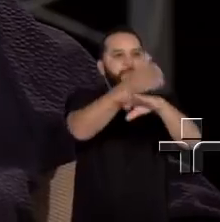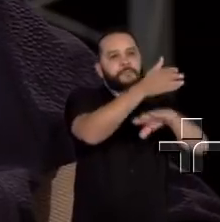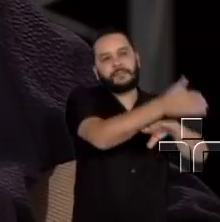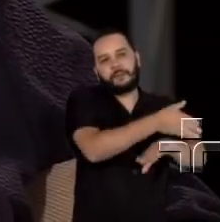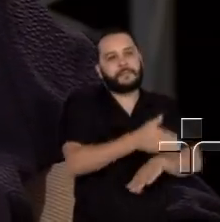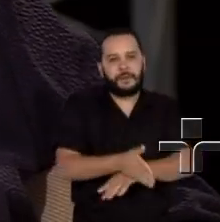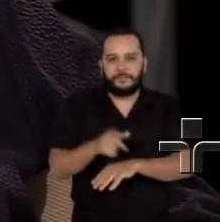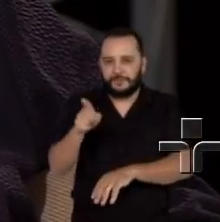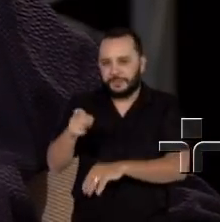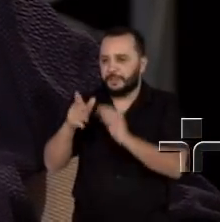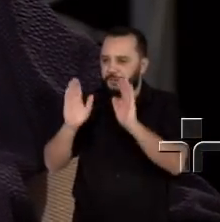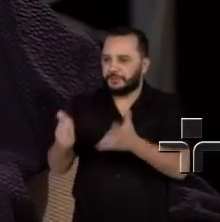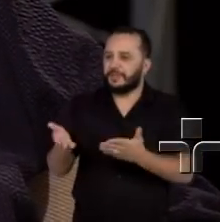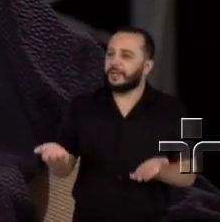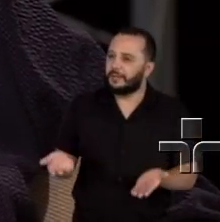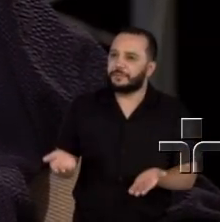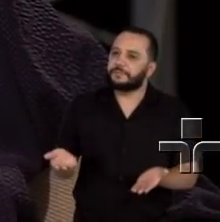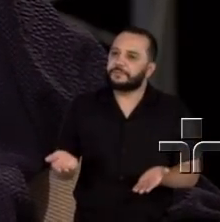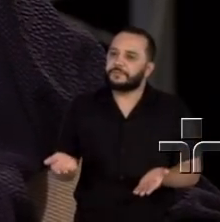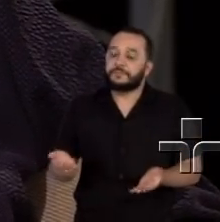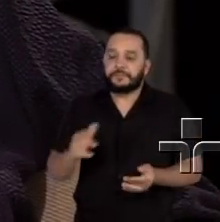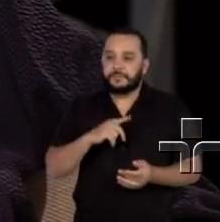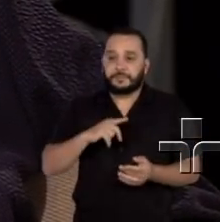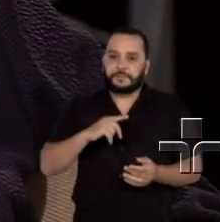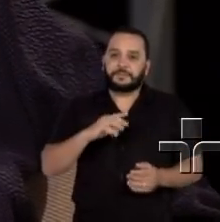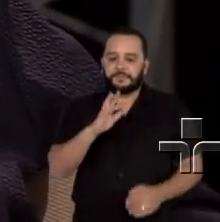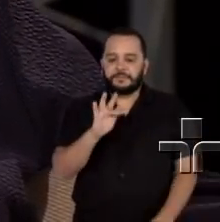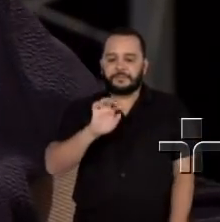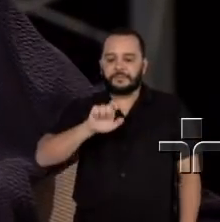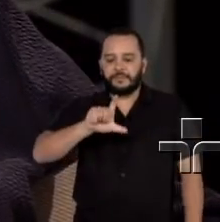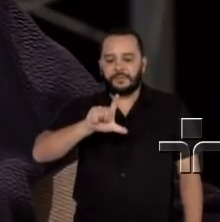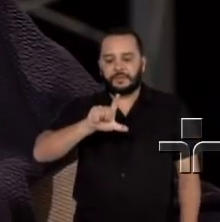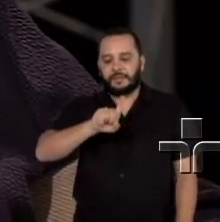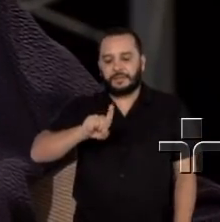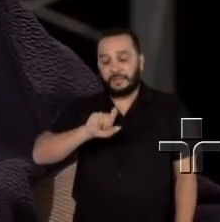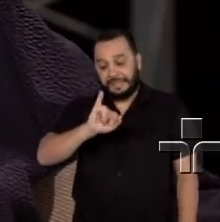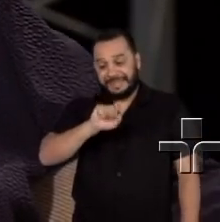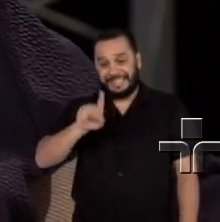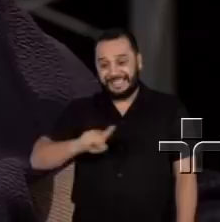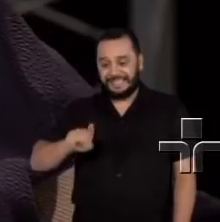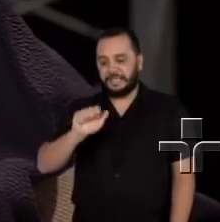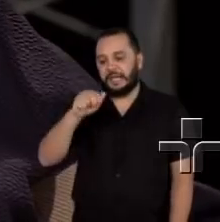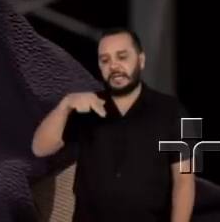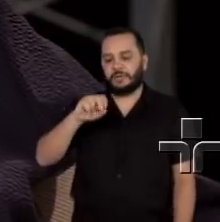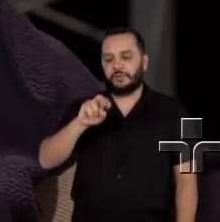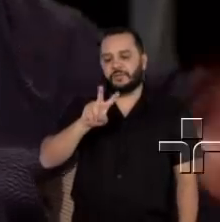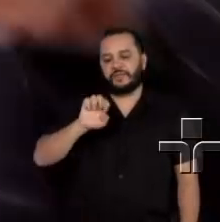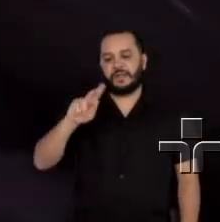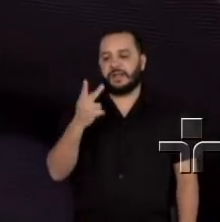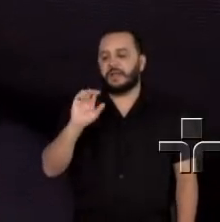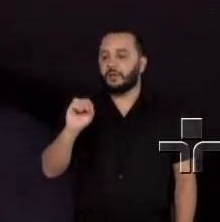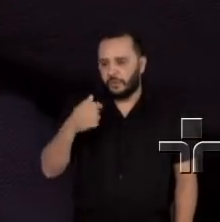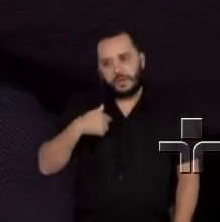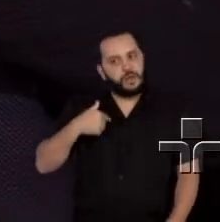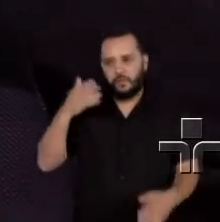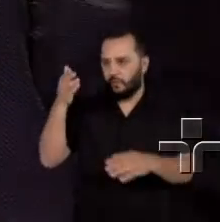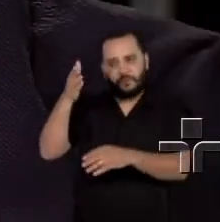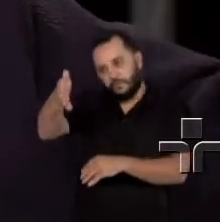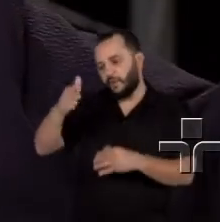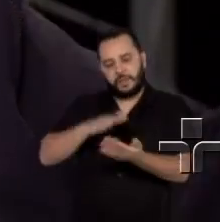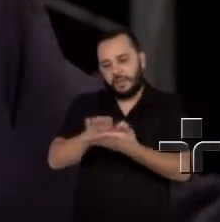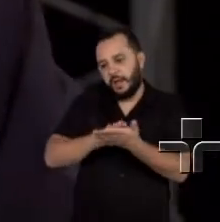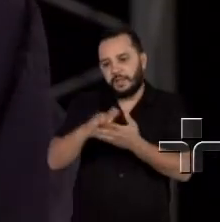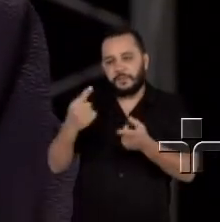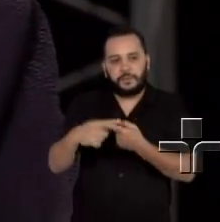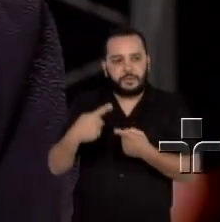lugar. E com o Feliz Ano Velho, eu acabei não indo, porque eu estava em plena crise do pânico, com medo de entrar em